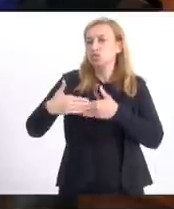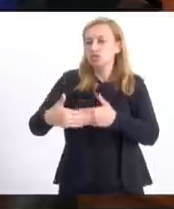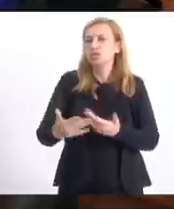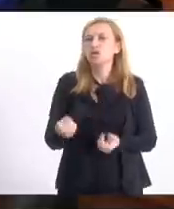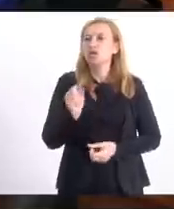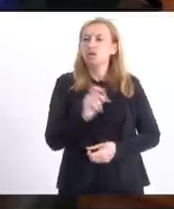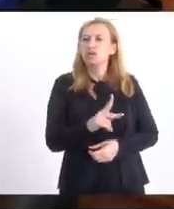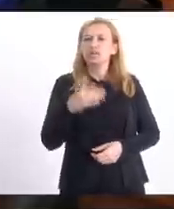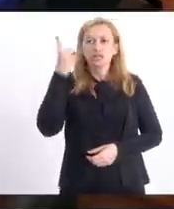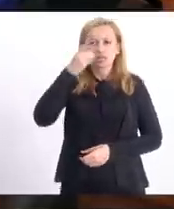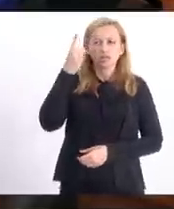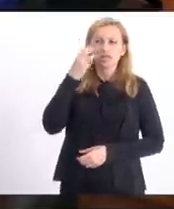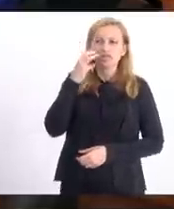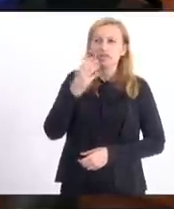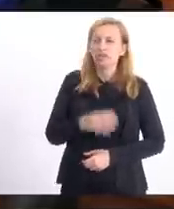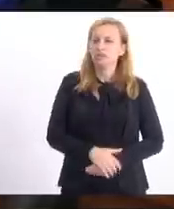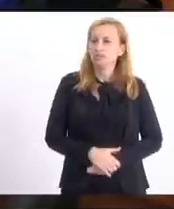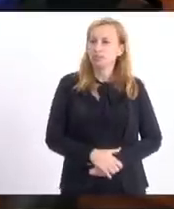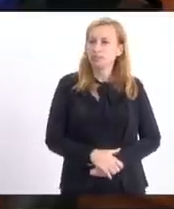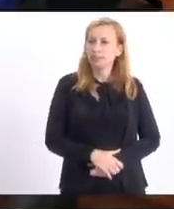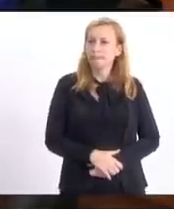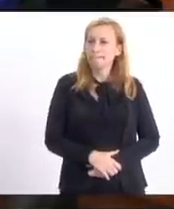Deputado Valdé Carneiro.